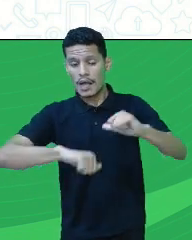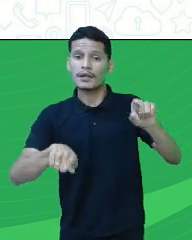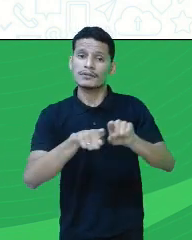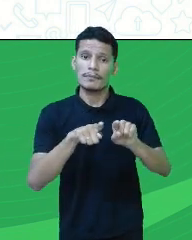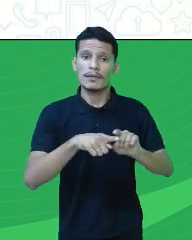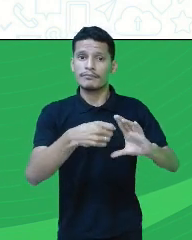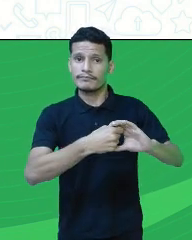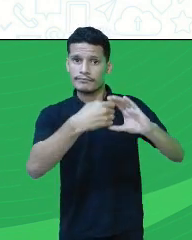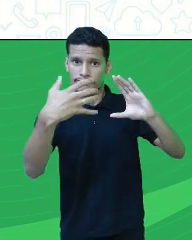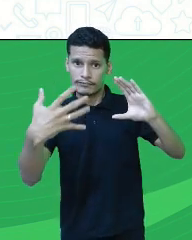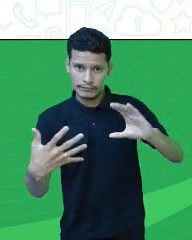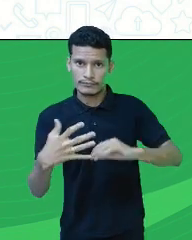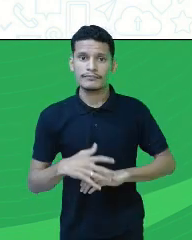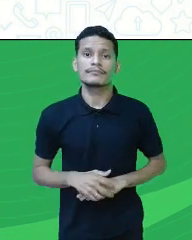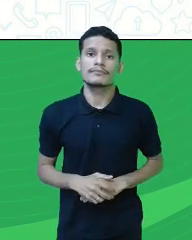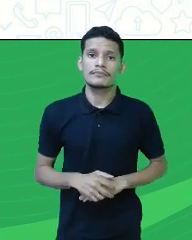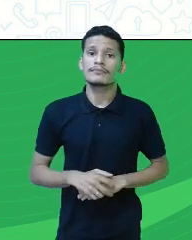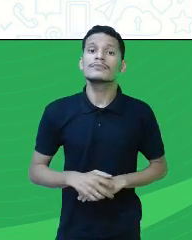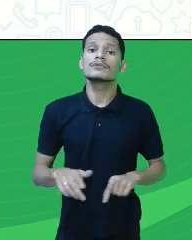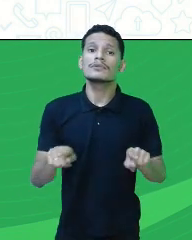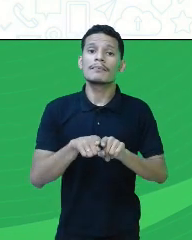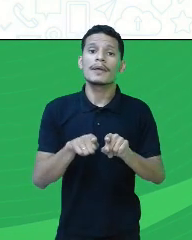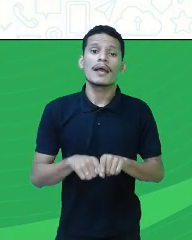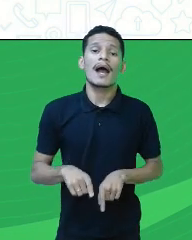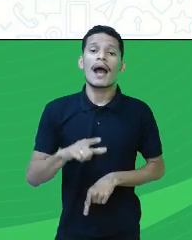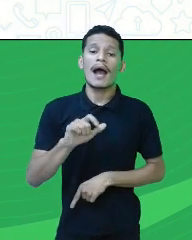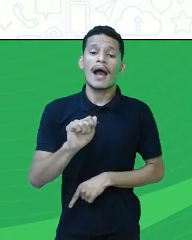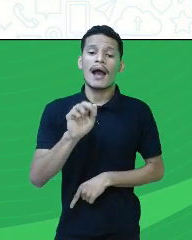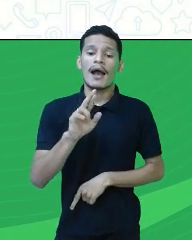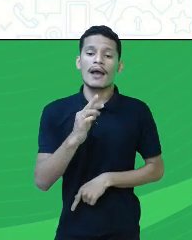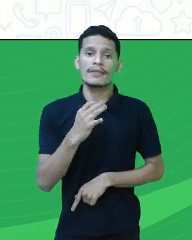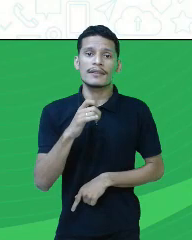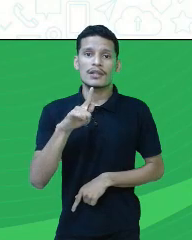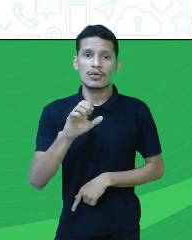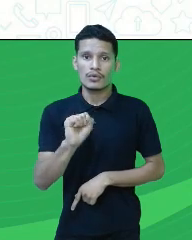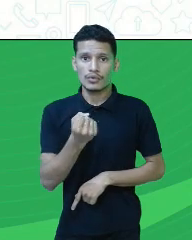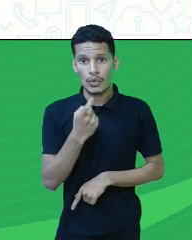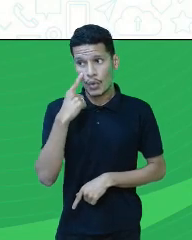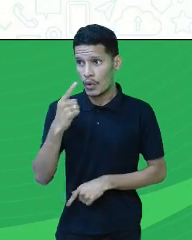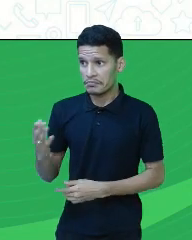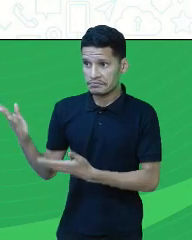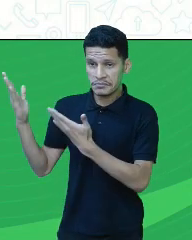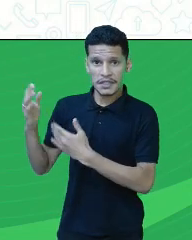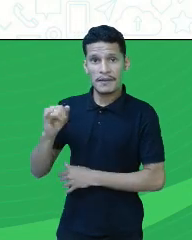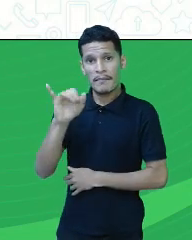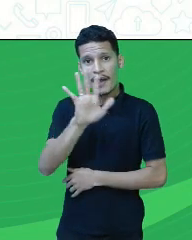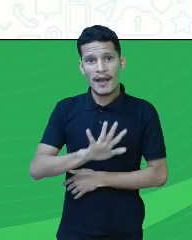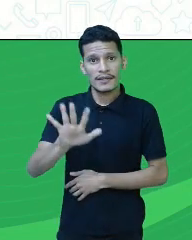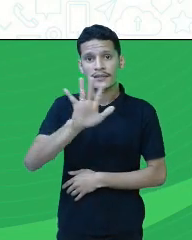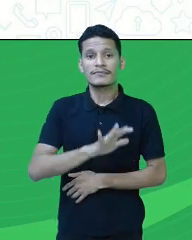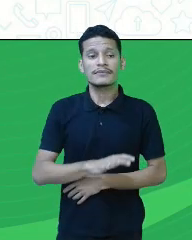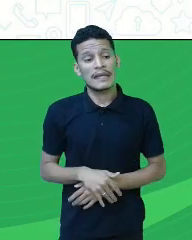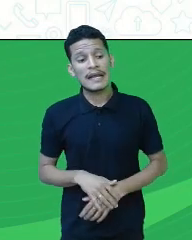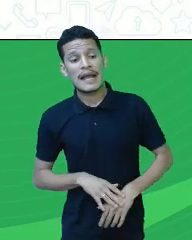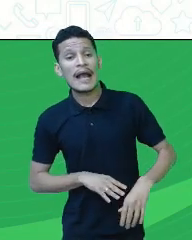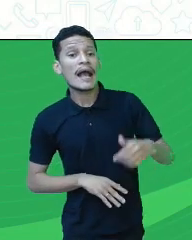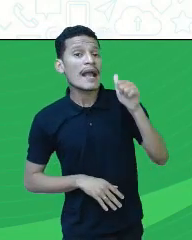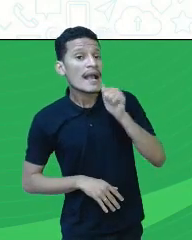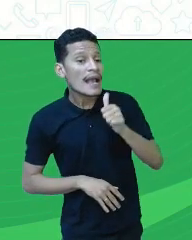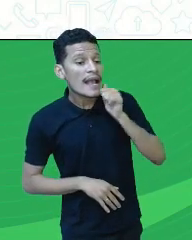características. Com os artigos. Olha que imagem bonitinha. A gata de